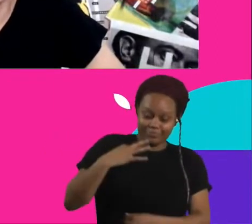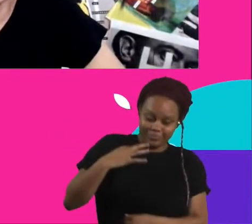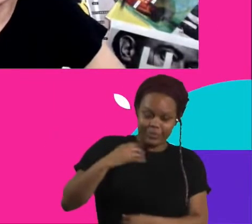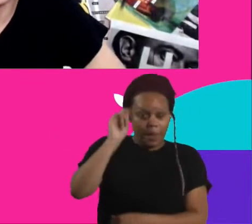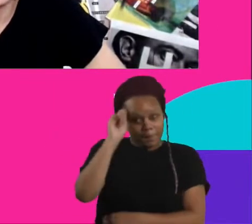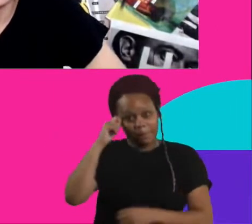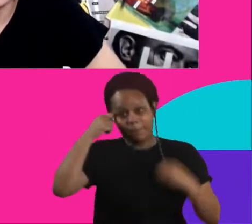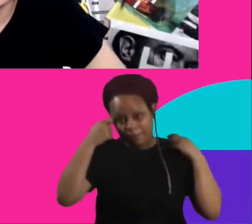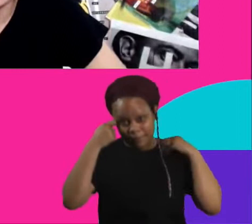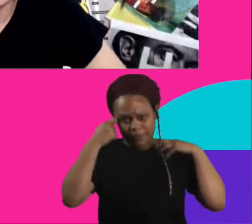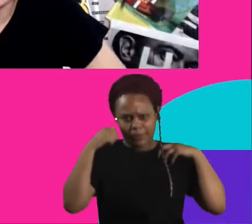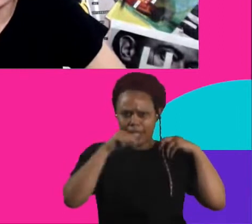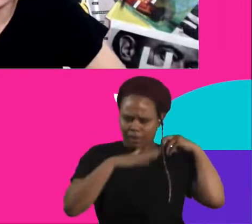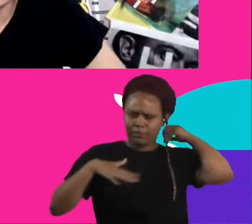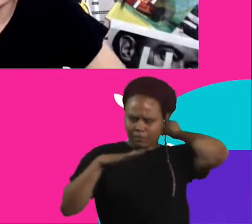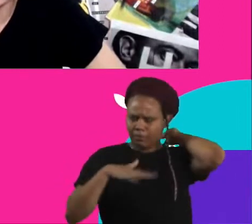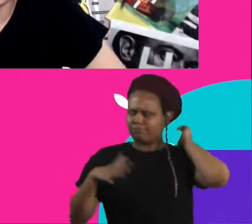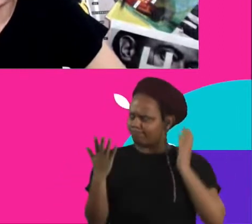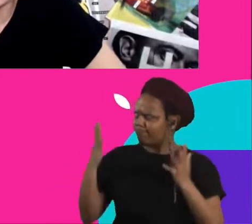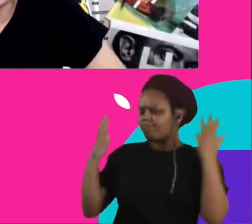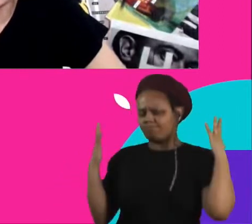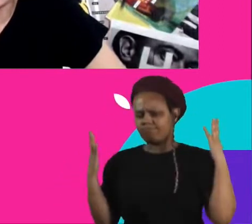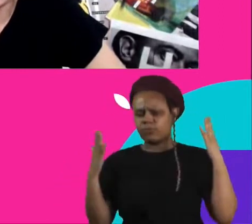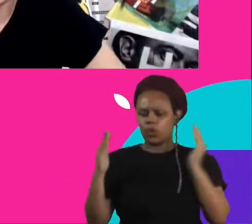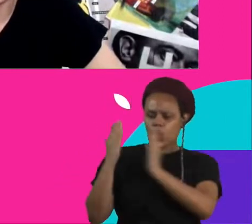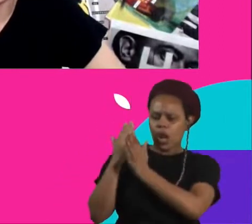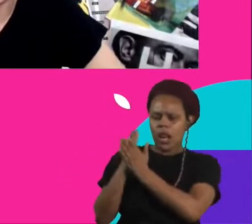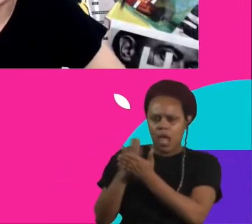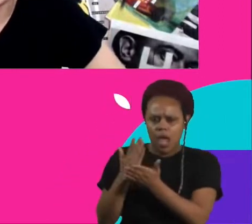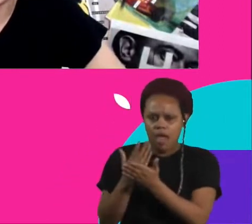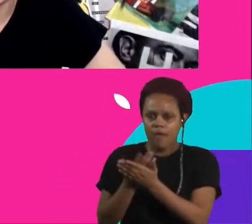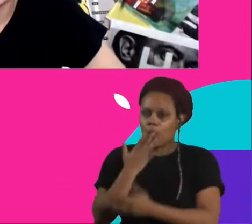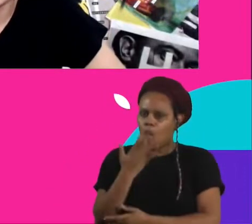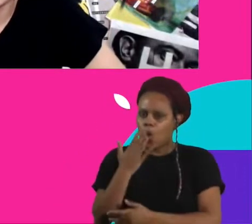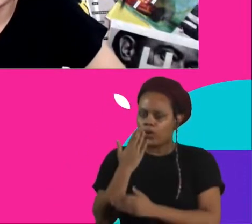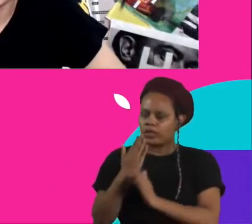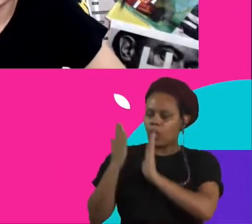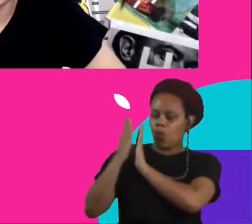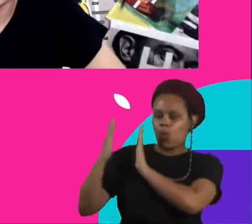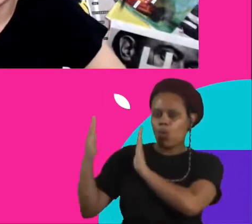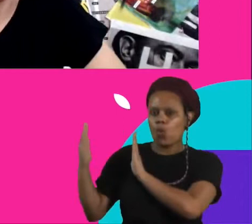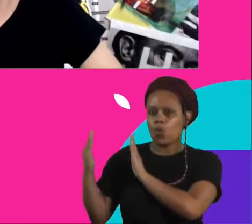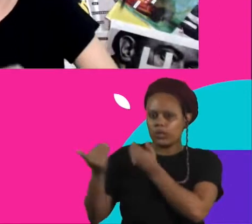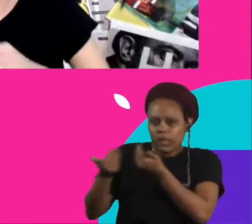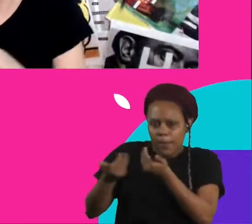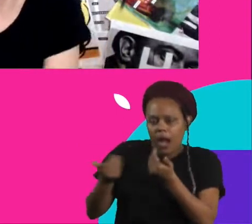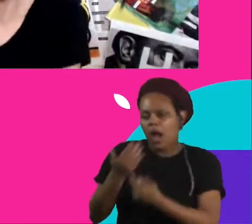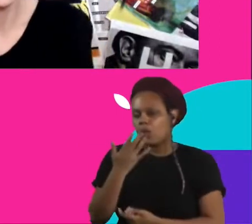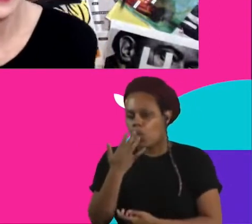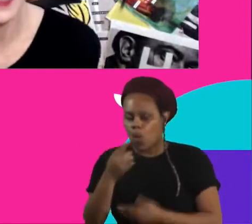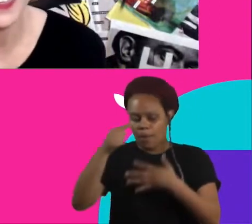Eu tenho aqui no meu ambiente em que eu estou um fundo com vários livros coloridos, que inclusive estão separados por cores, amarelo, vermelho,